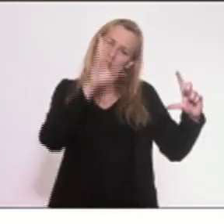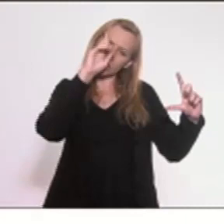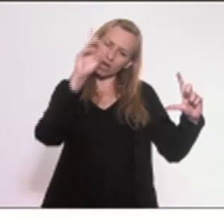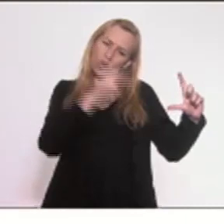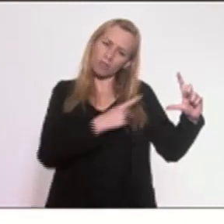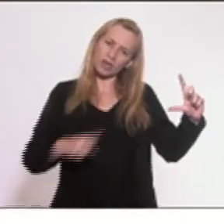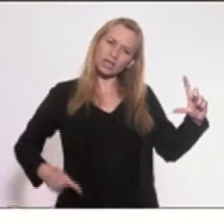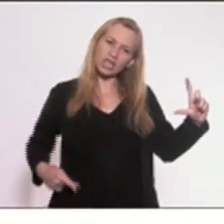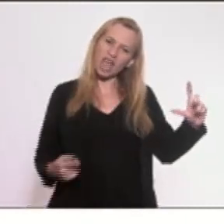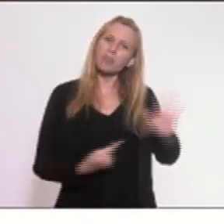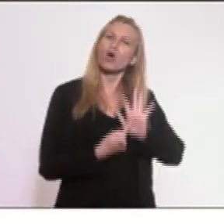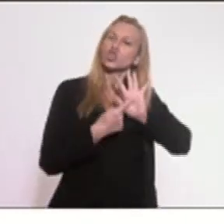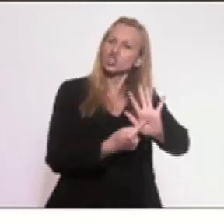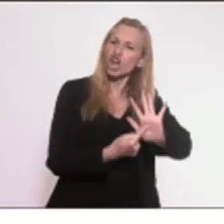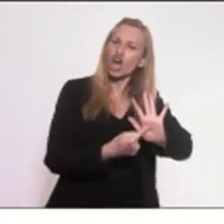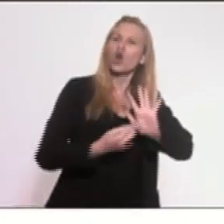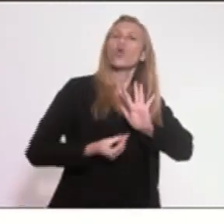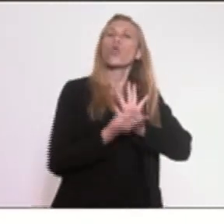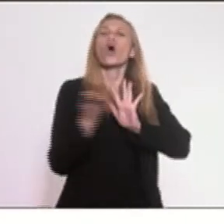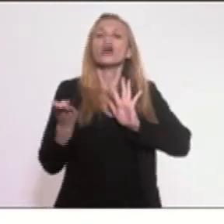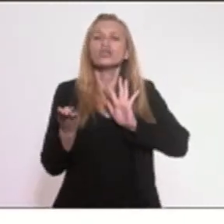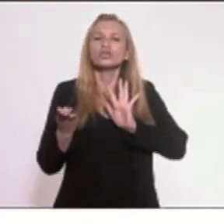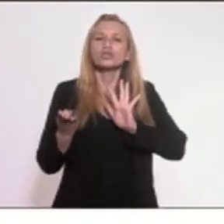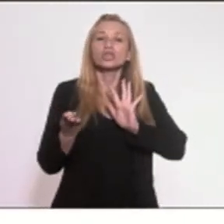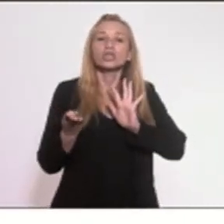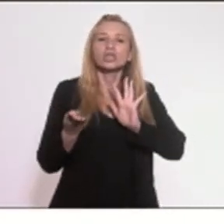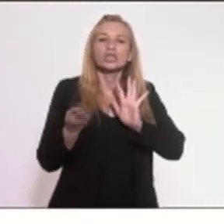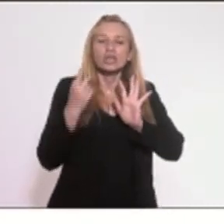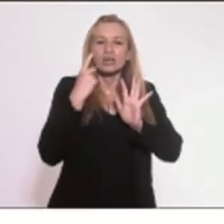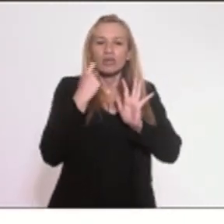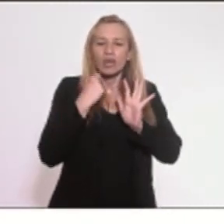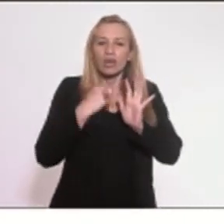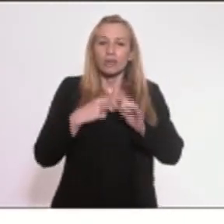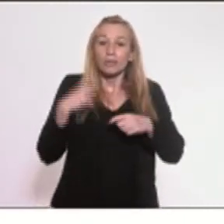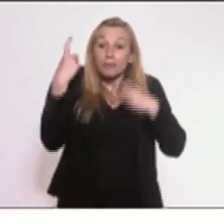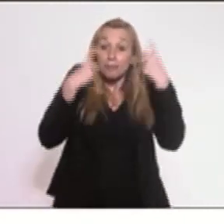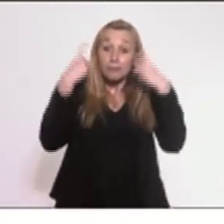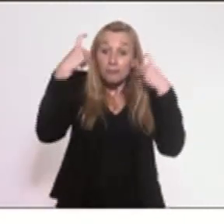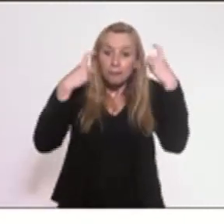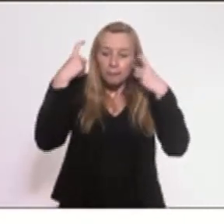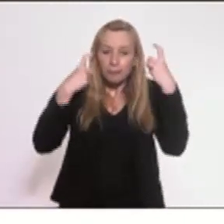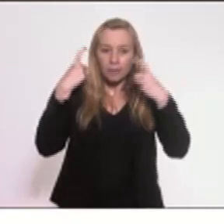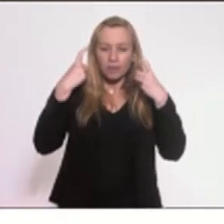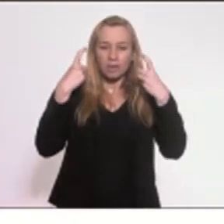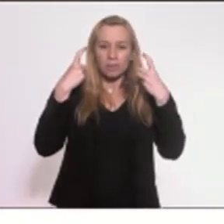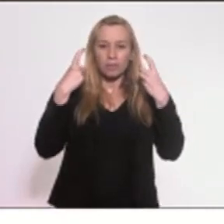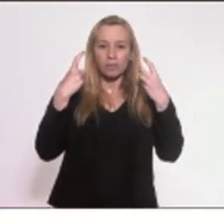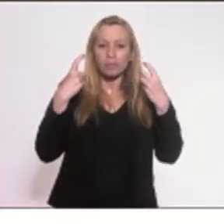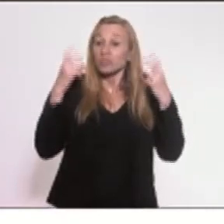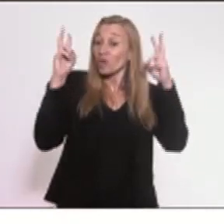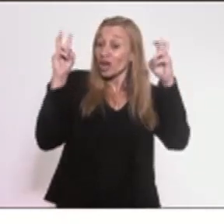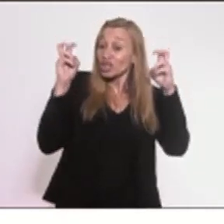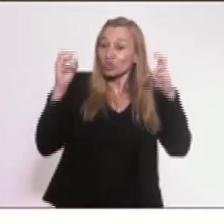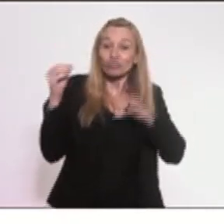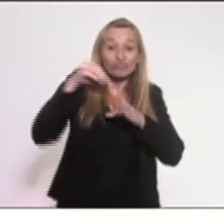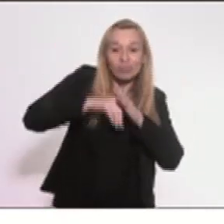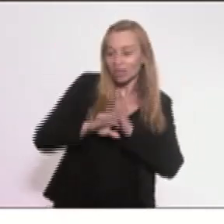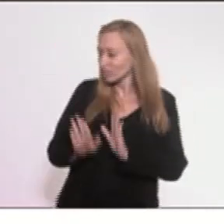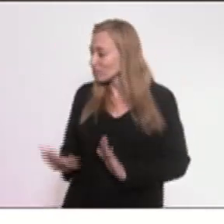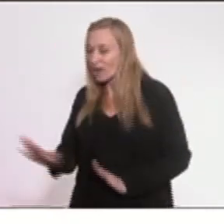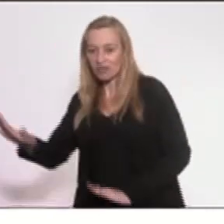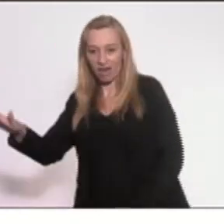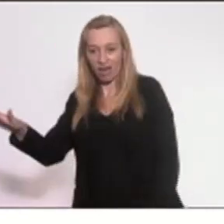presidente, é mostrar o quanto que é desesperador a situação dentro das favelas e